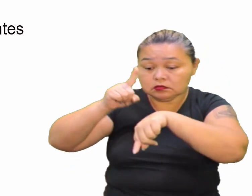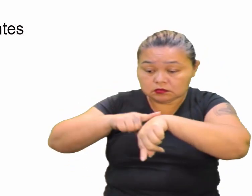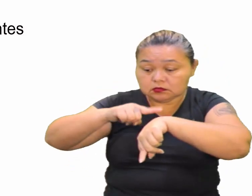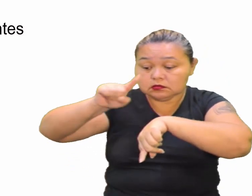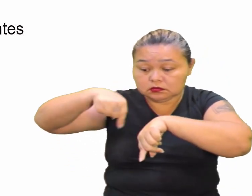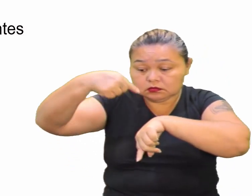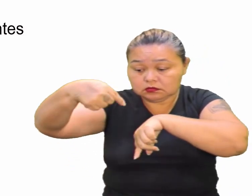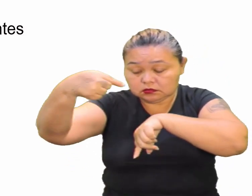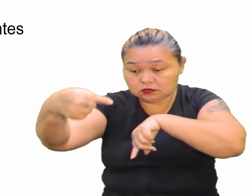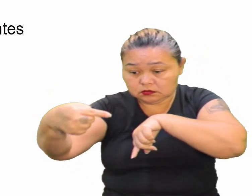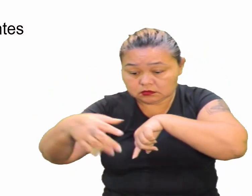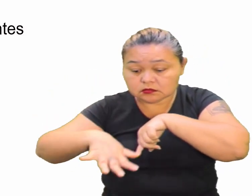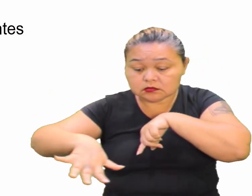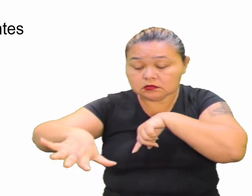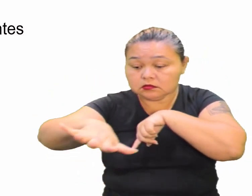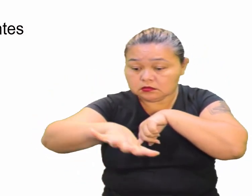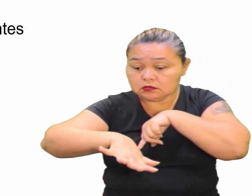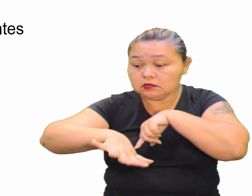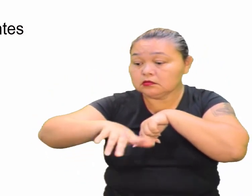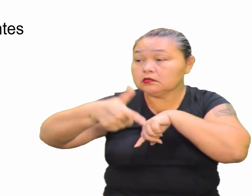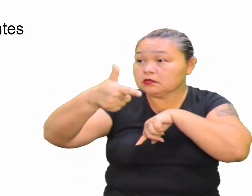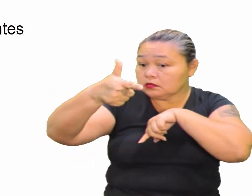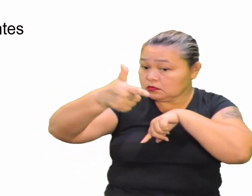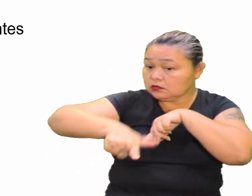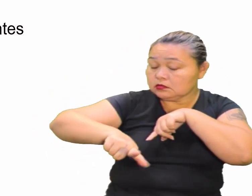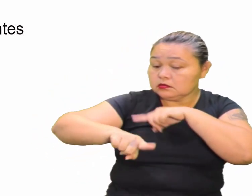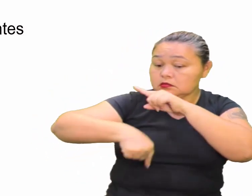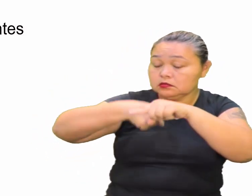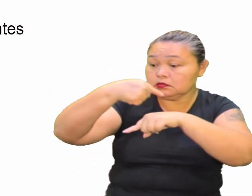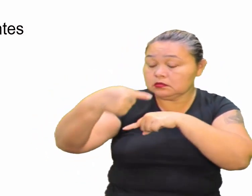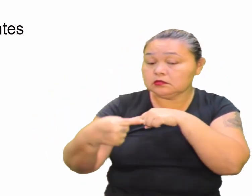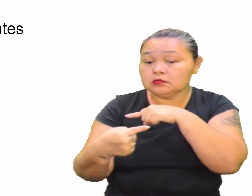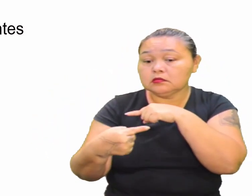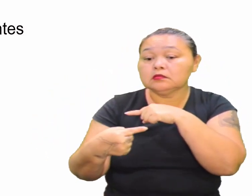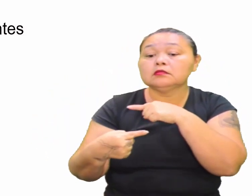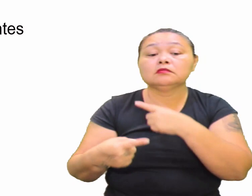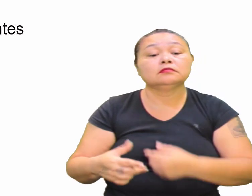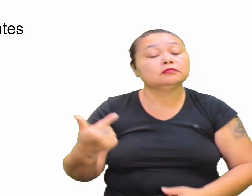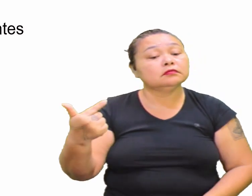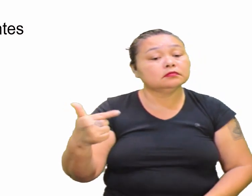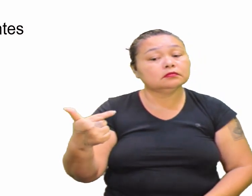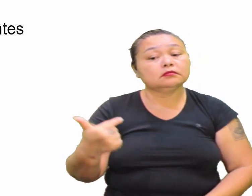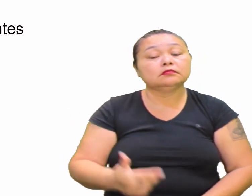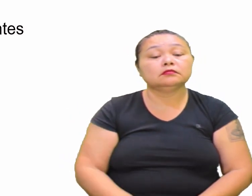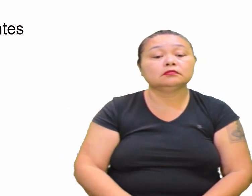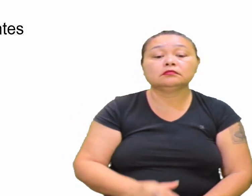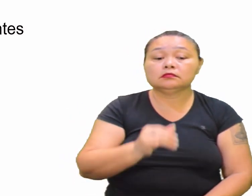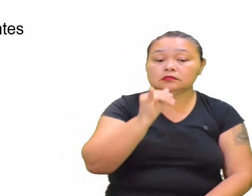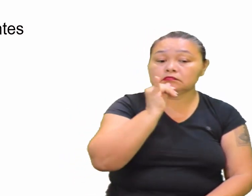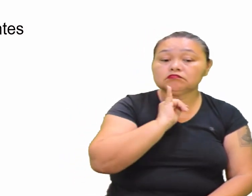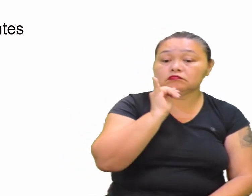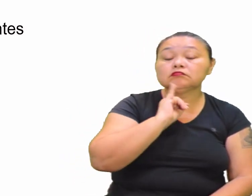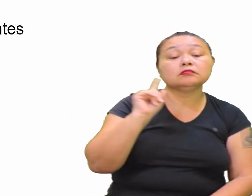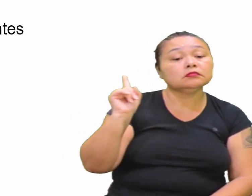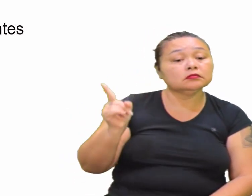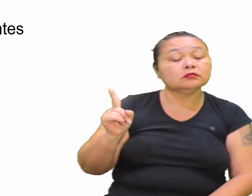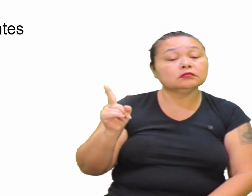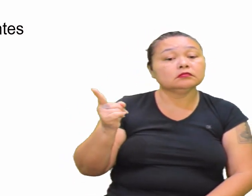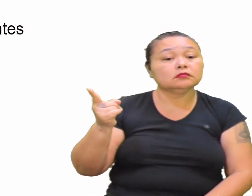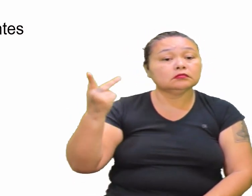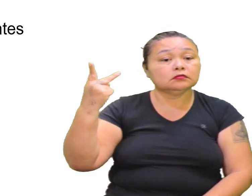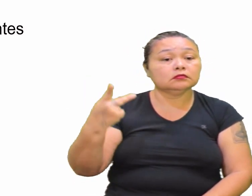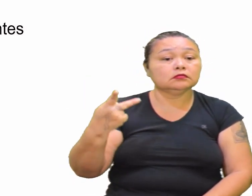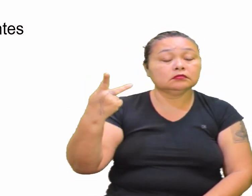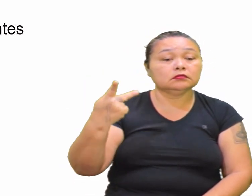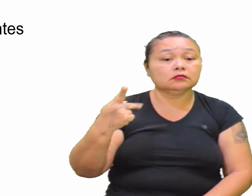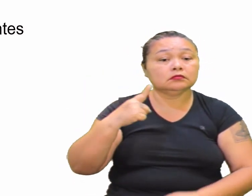tempo, né, daquele ambiente, vai se ter uma sucessão secundária. São exemplos, né, com relação